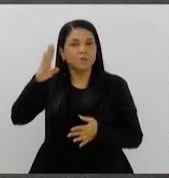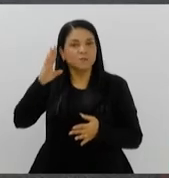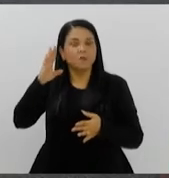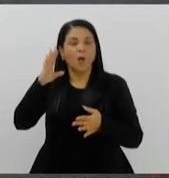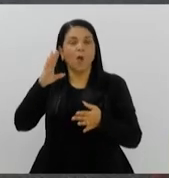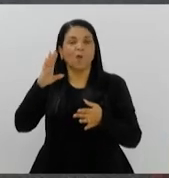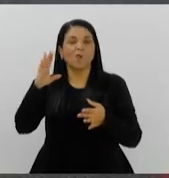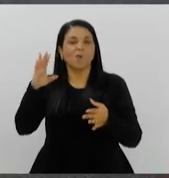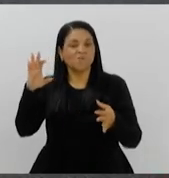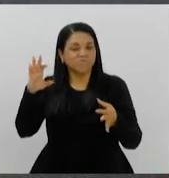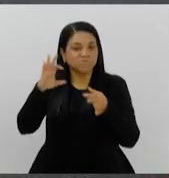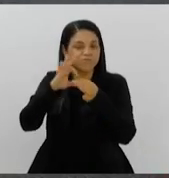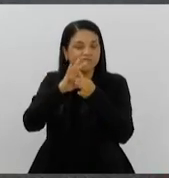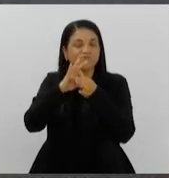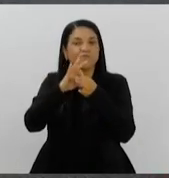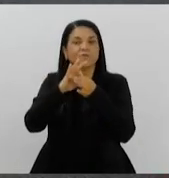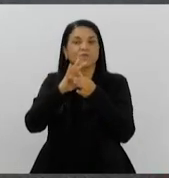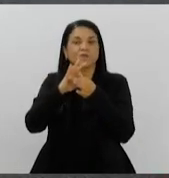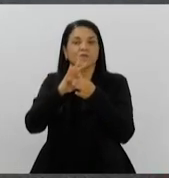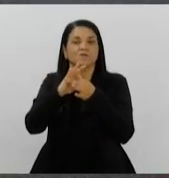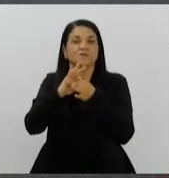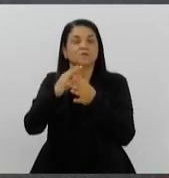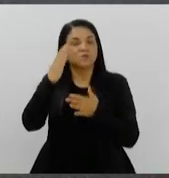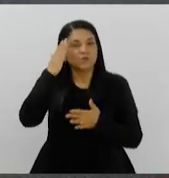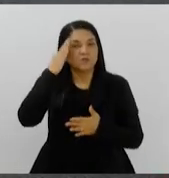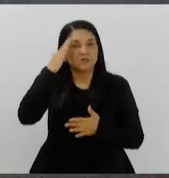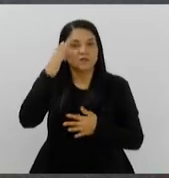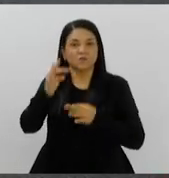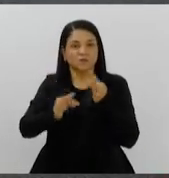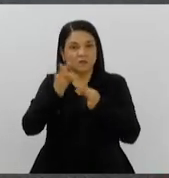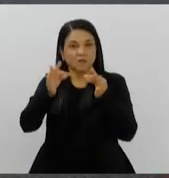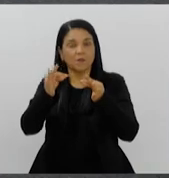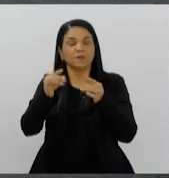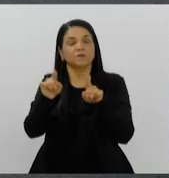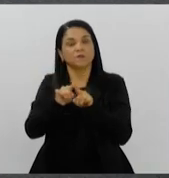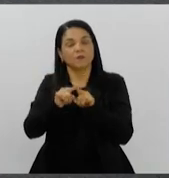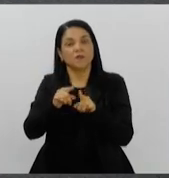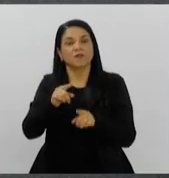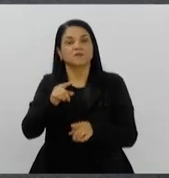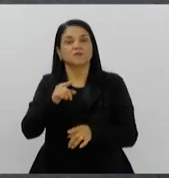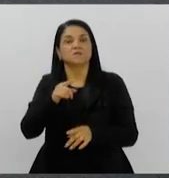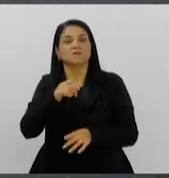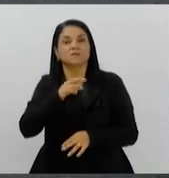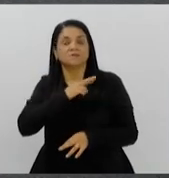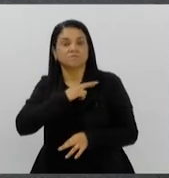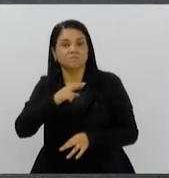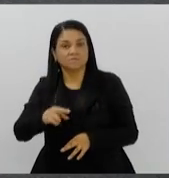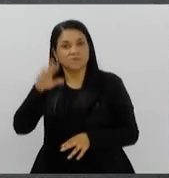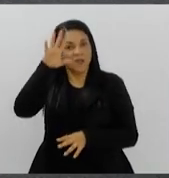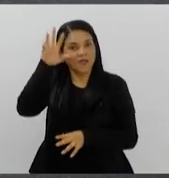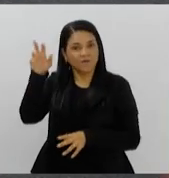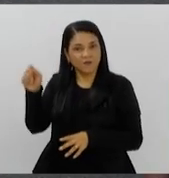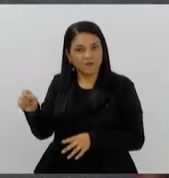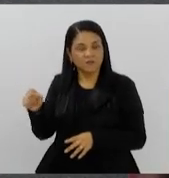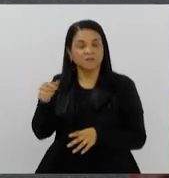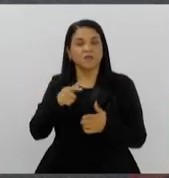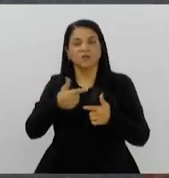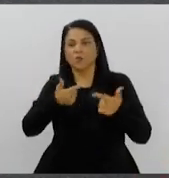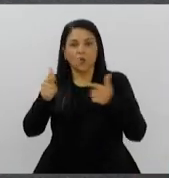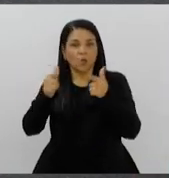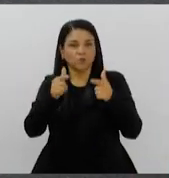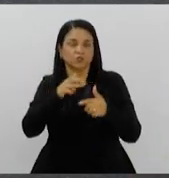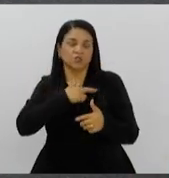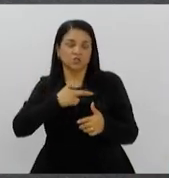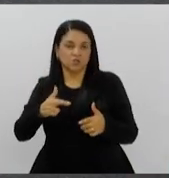tratamento de sacerdotes de religiosidades de matriz africanas e outras religiosidades que refletem a